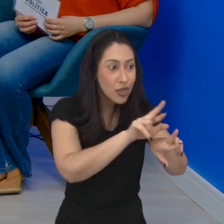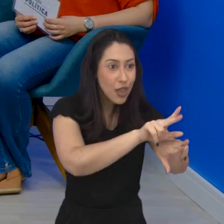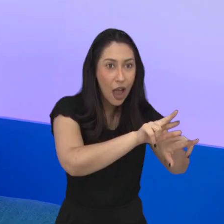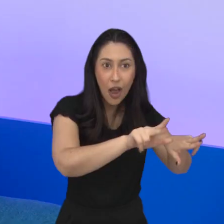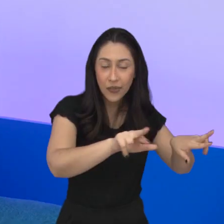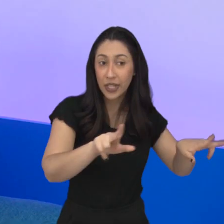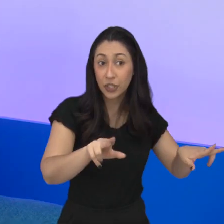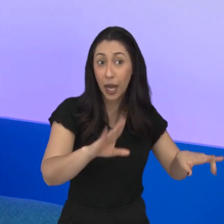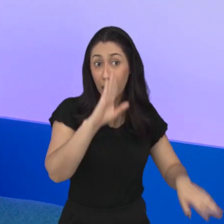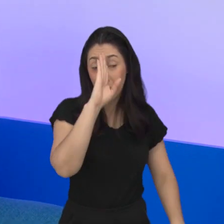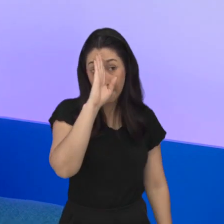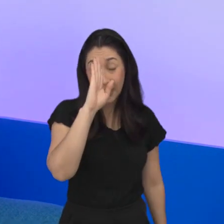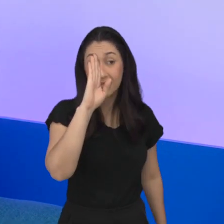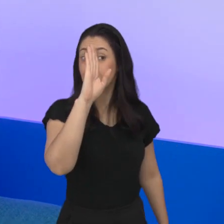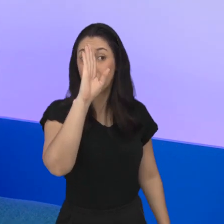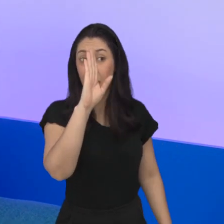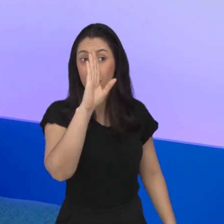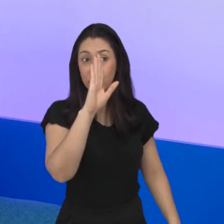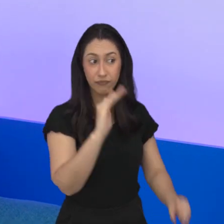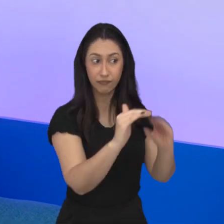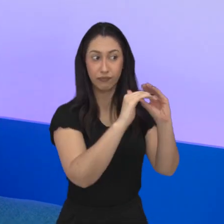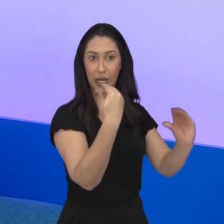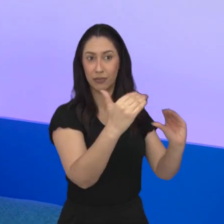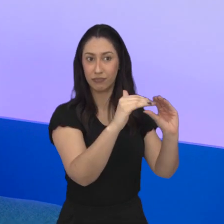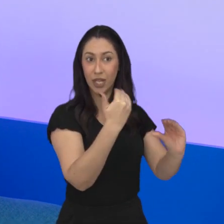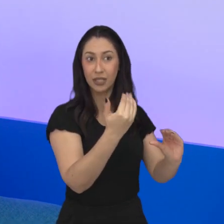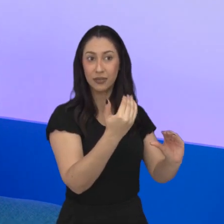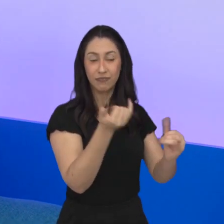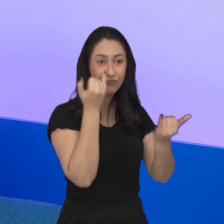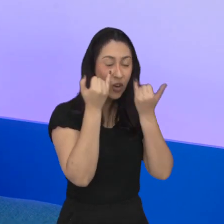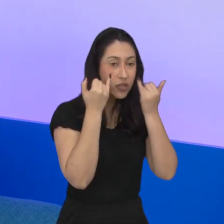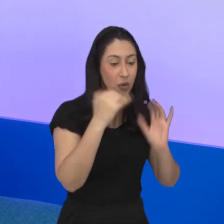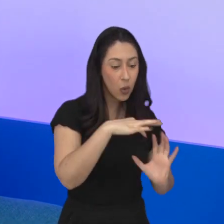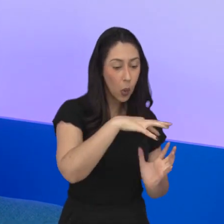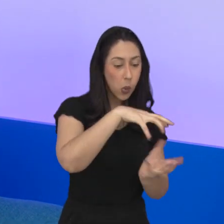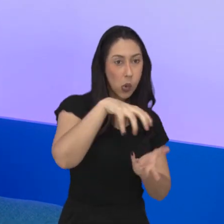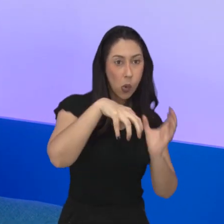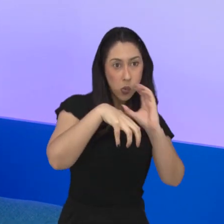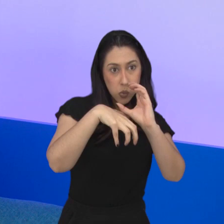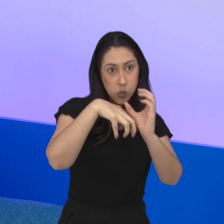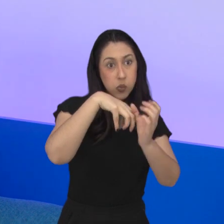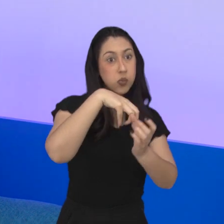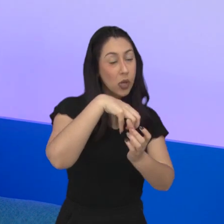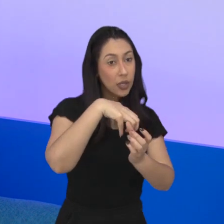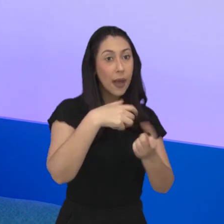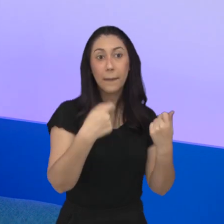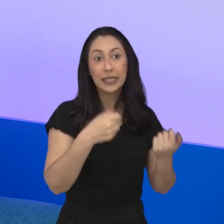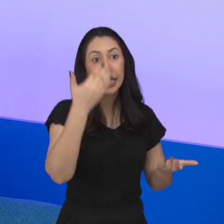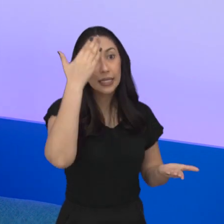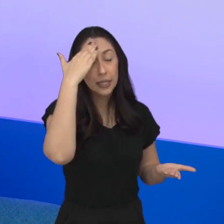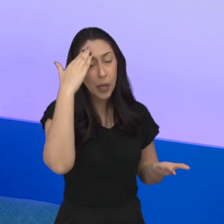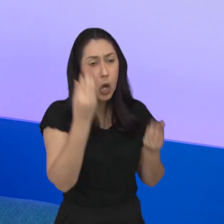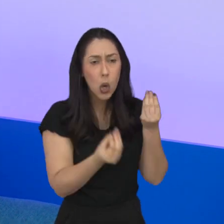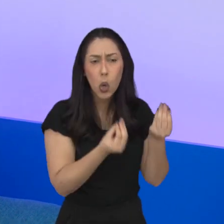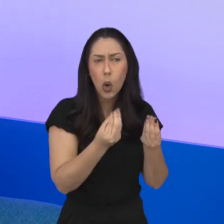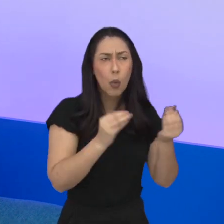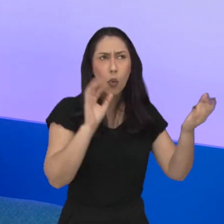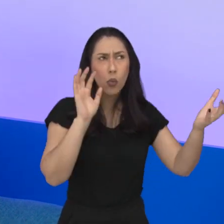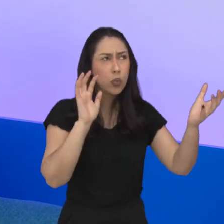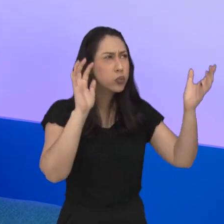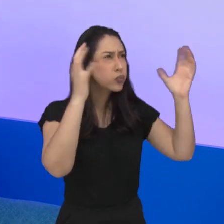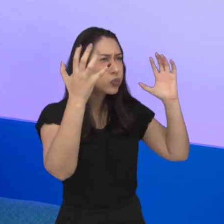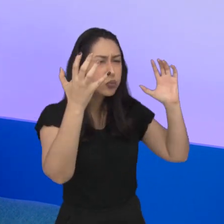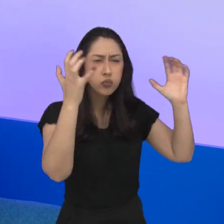de diversas fontes. Uma das principais fontes de informações é meteorológica. Uhum. Então, a gente precisa de informações sobre as condições de